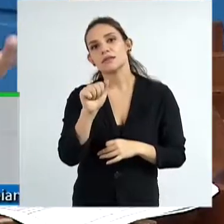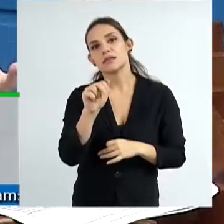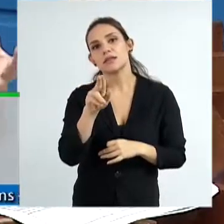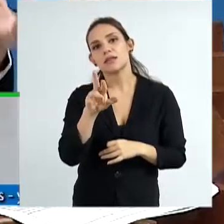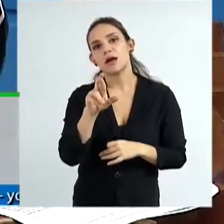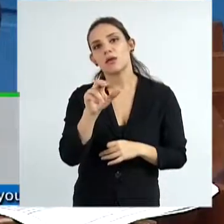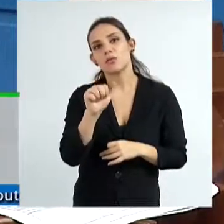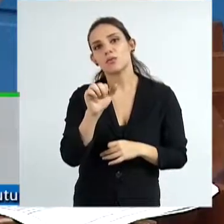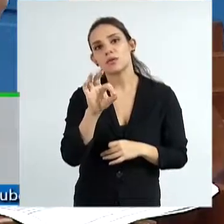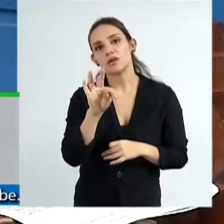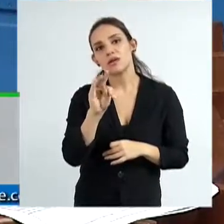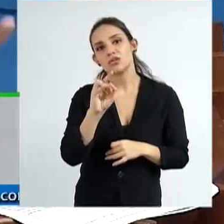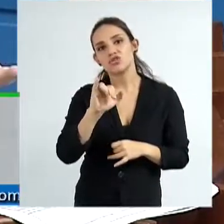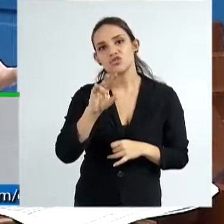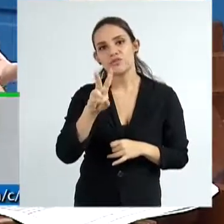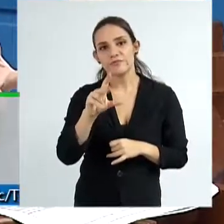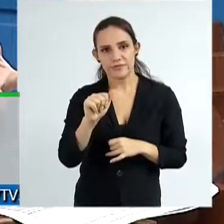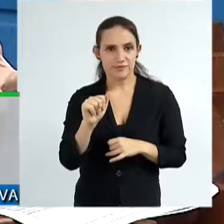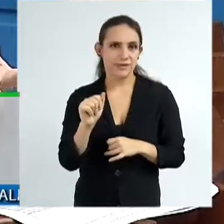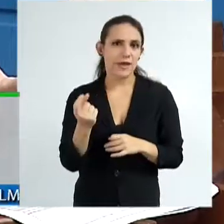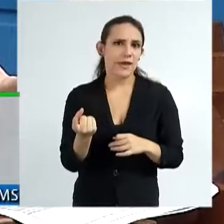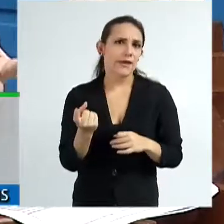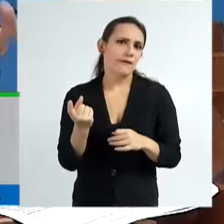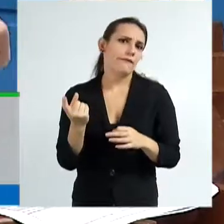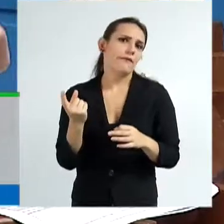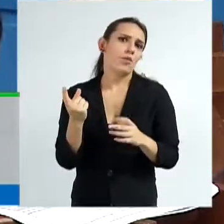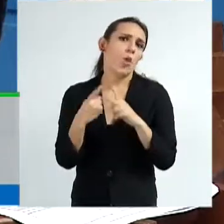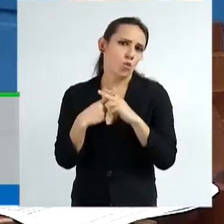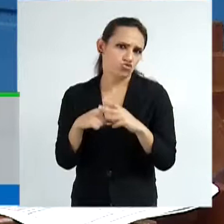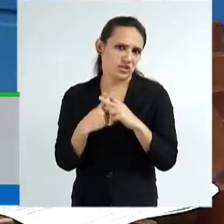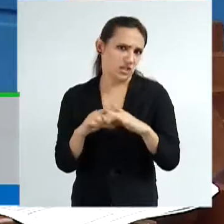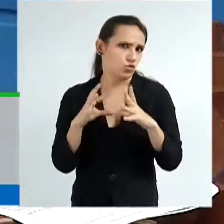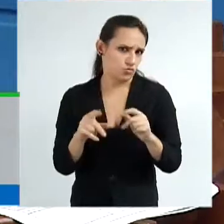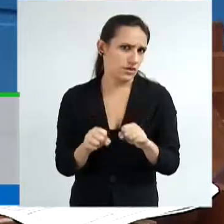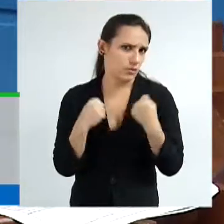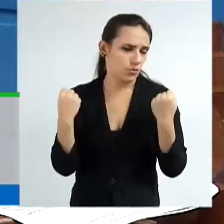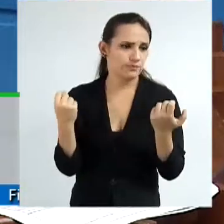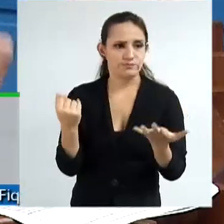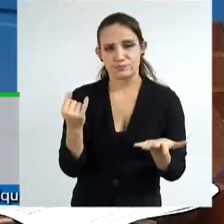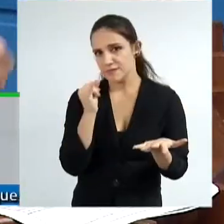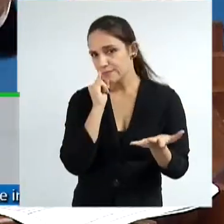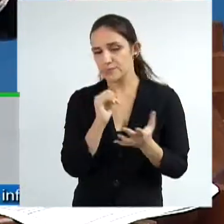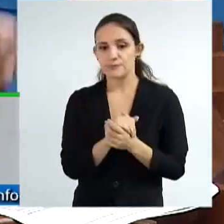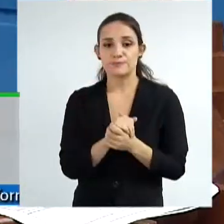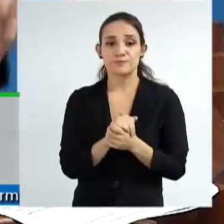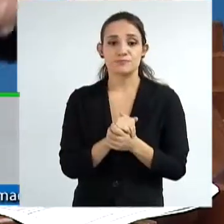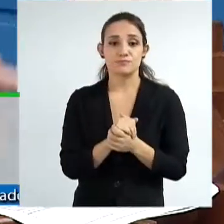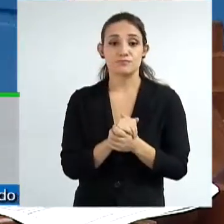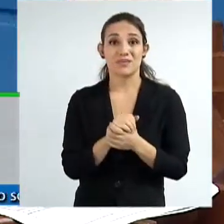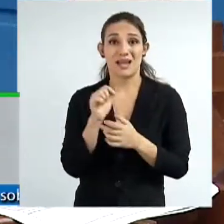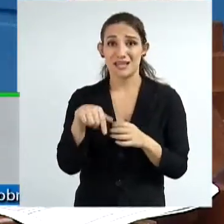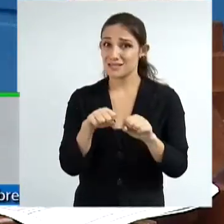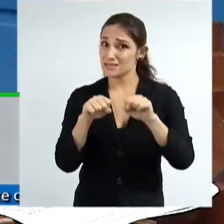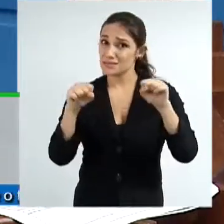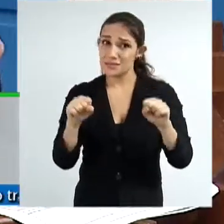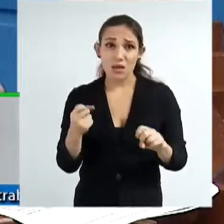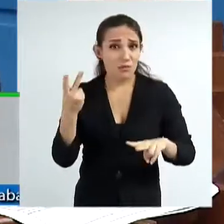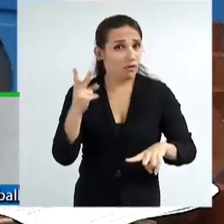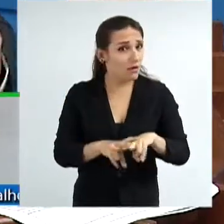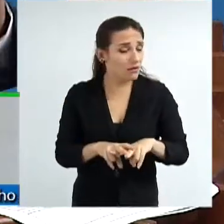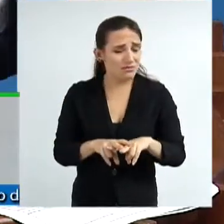você combater, inclusive, a criminalidade, uma vez que o sistema prisional